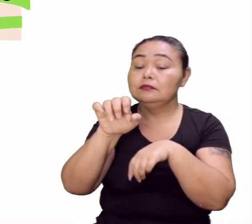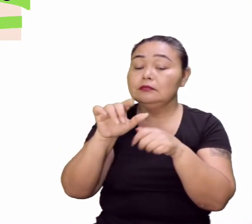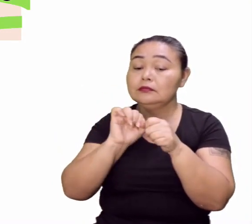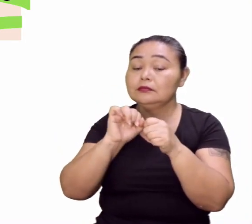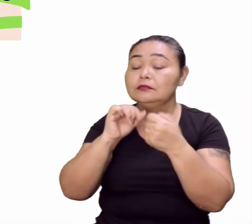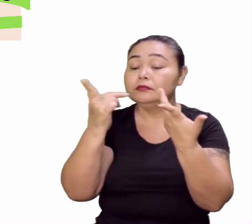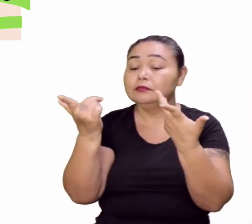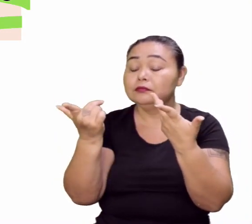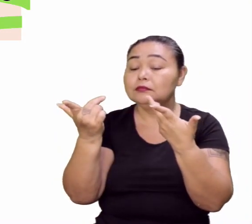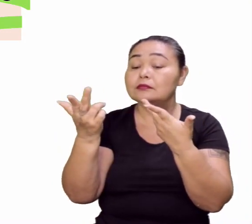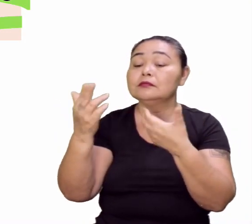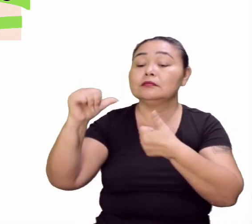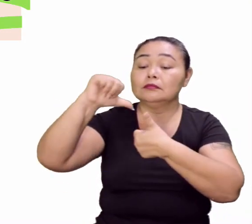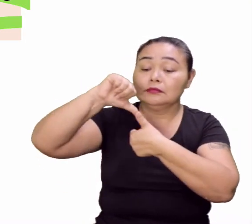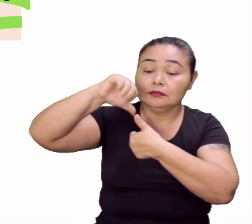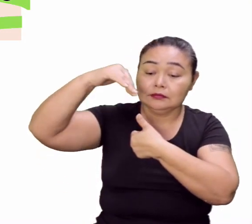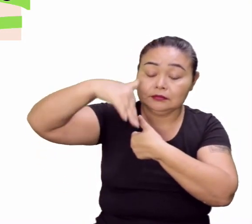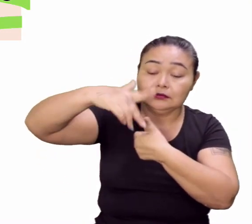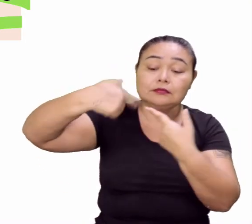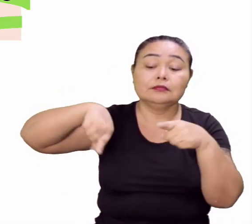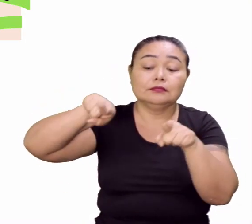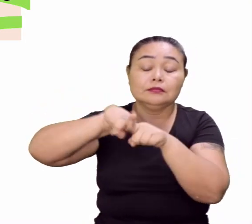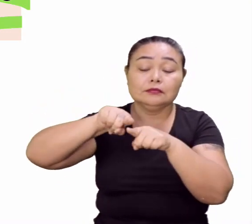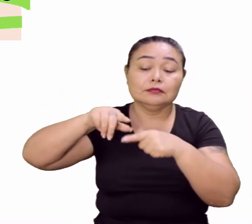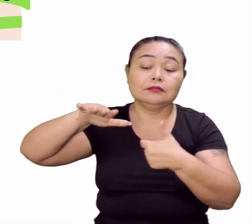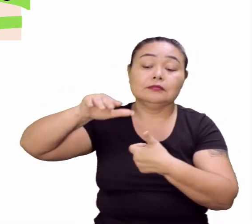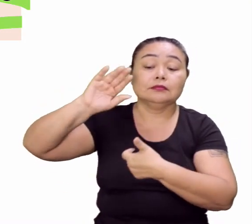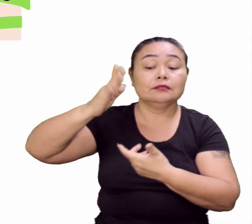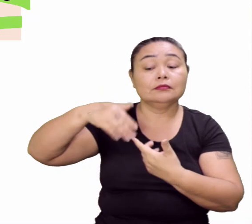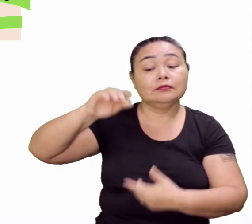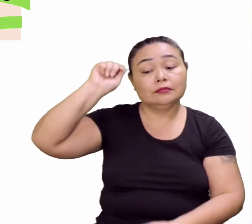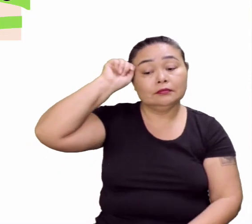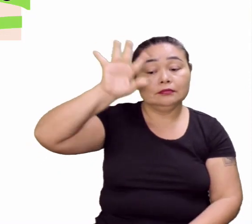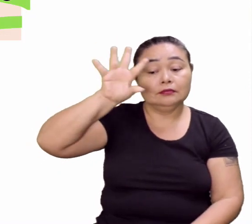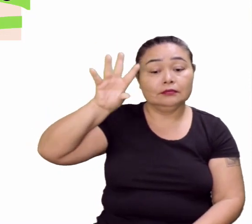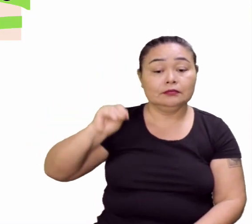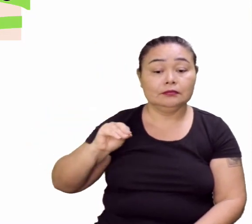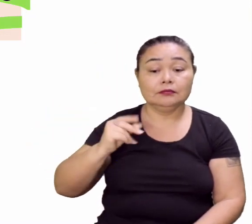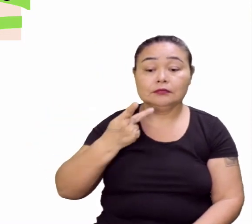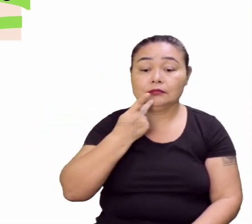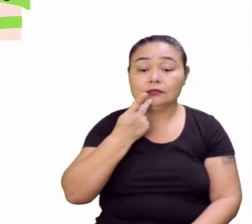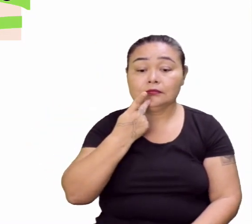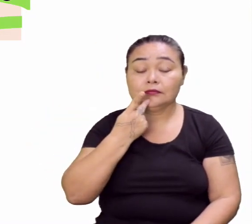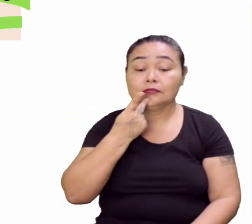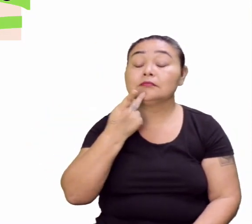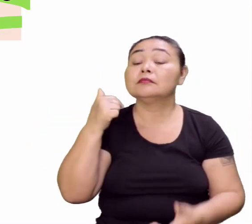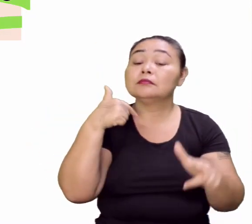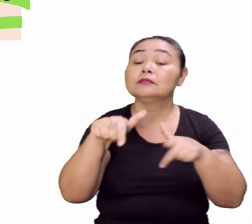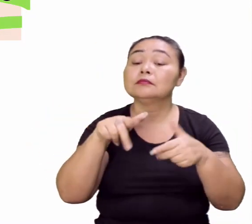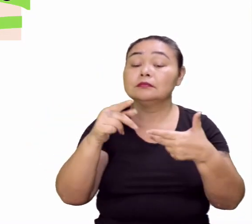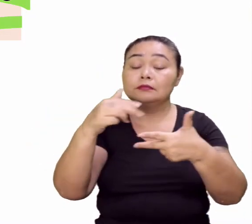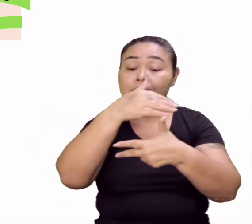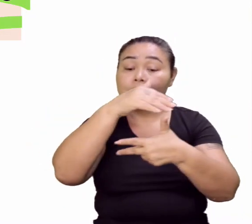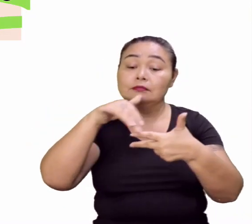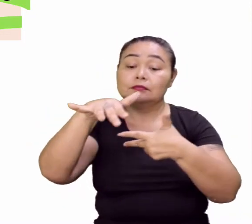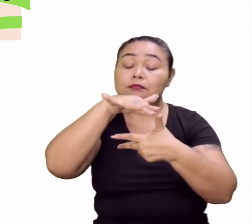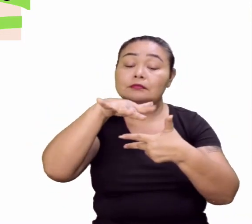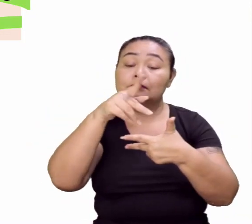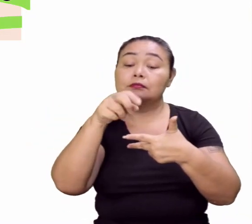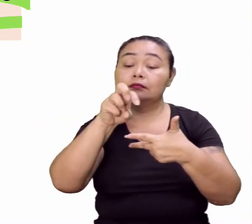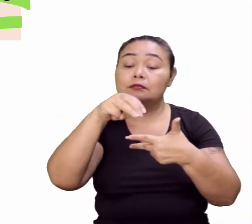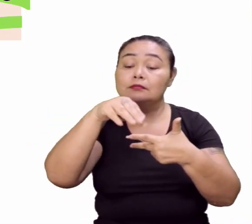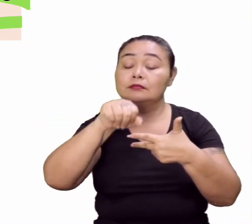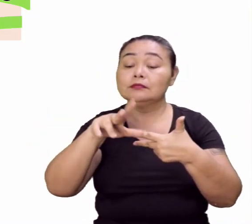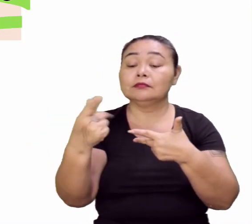América Central, também na região da África. Só relembrando, né, que quando a gente fala de atividades primárias, é o setor primário